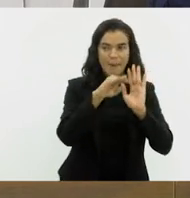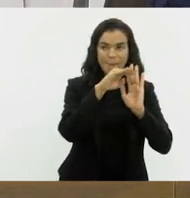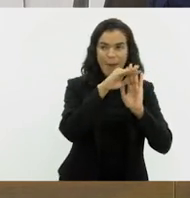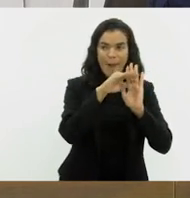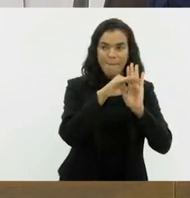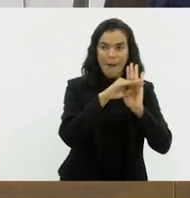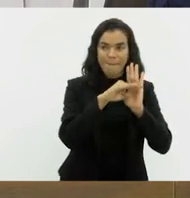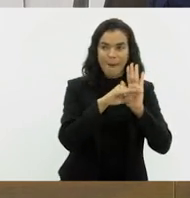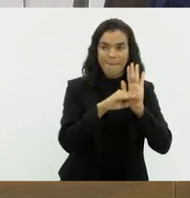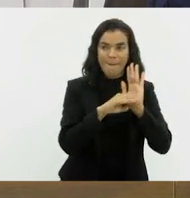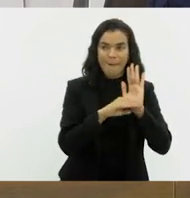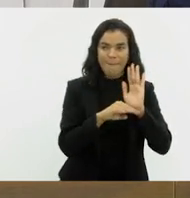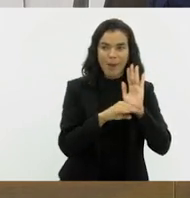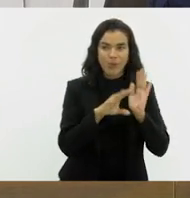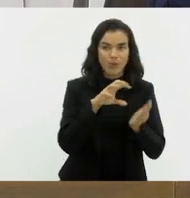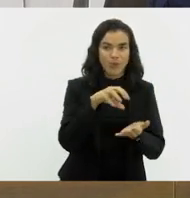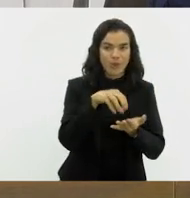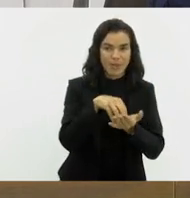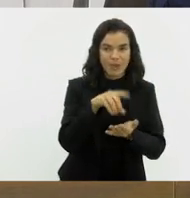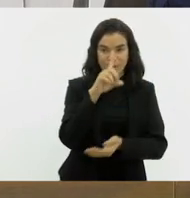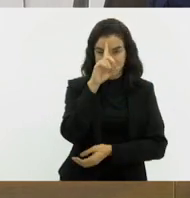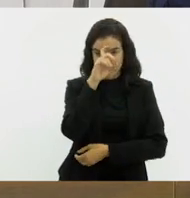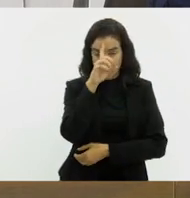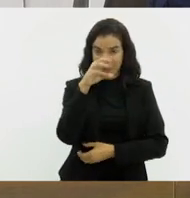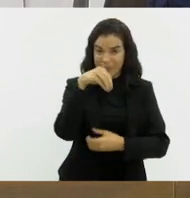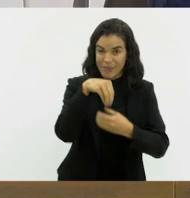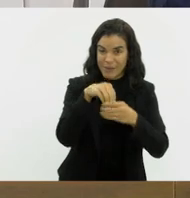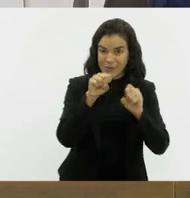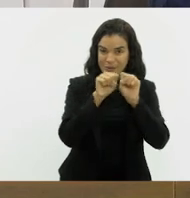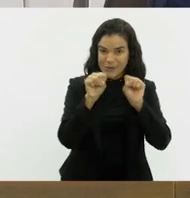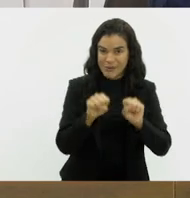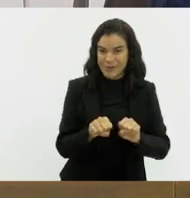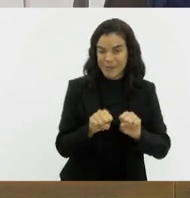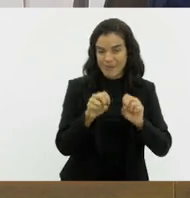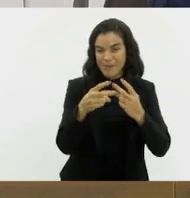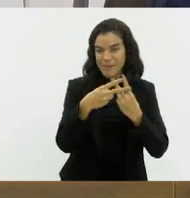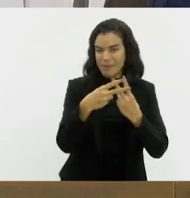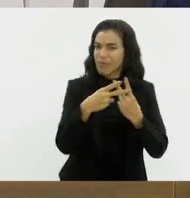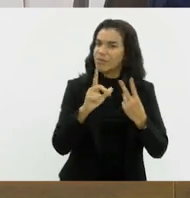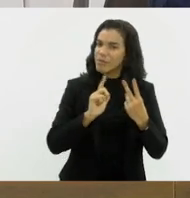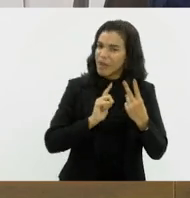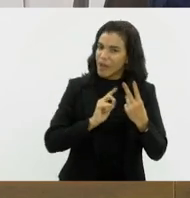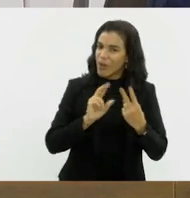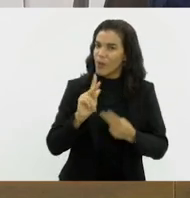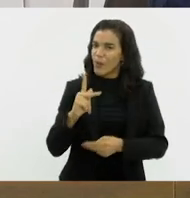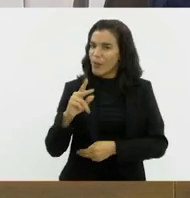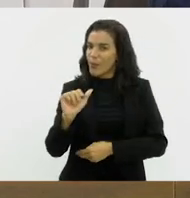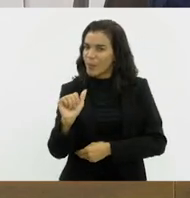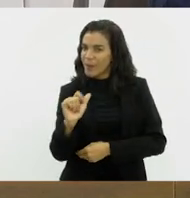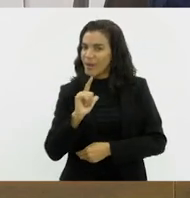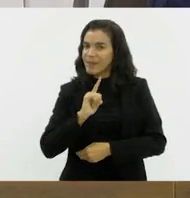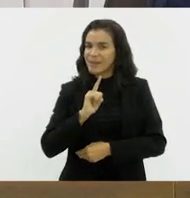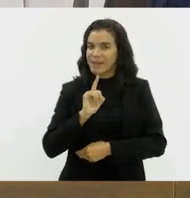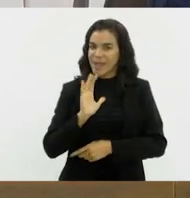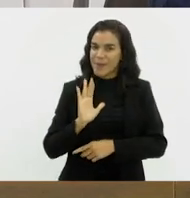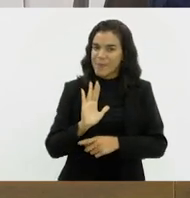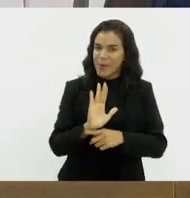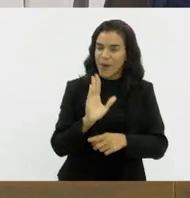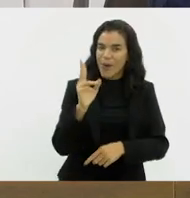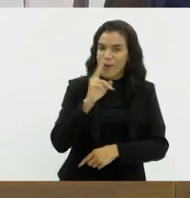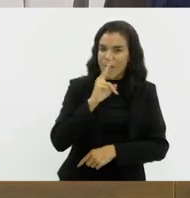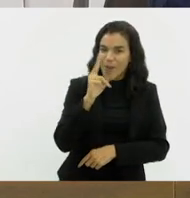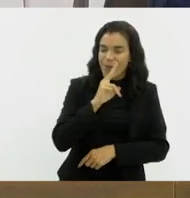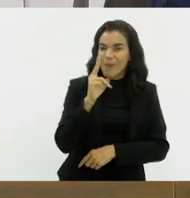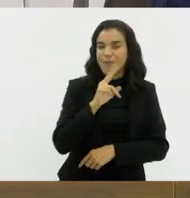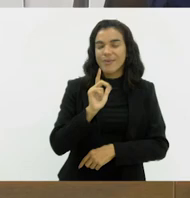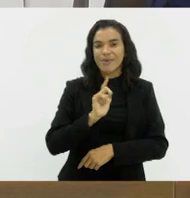o funcionamento de uma unidade hospitalar dentro do sistema prisional. Existe. Existe a UPA, existe o pronto-socorro Hamilton Agostinho, lá